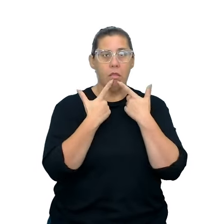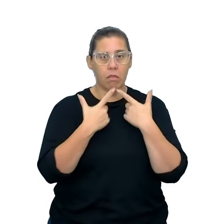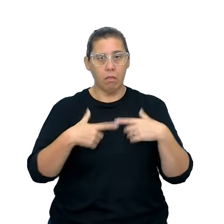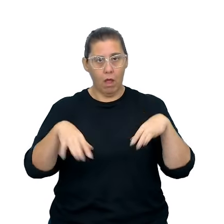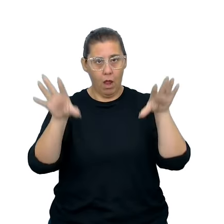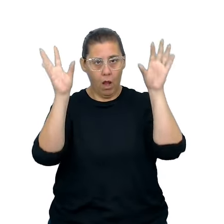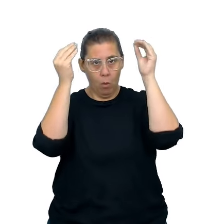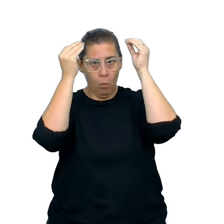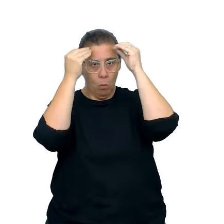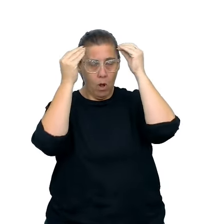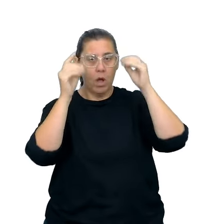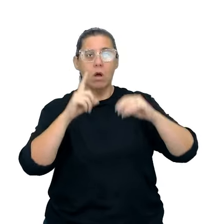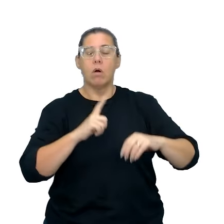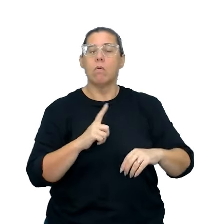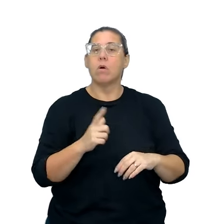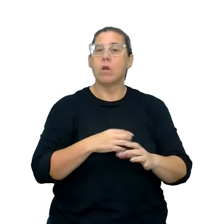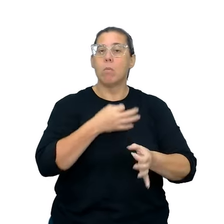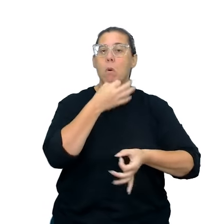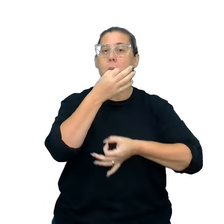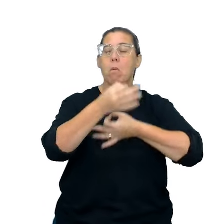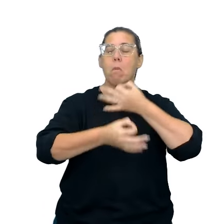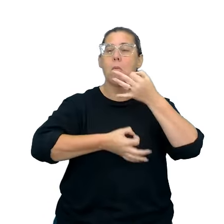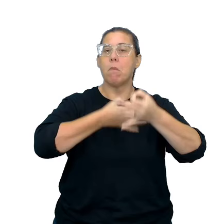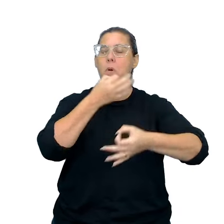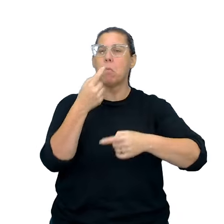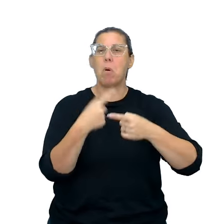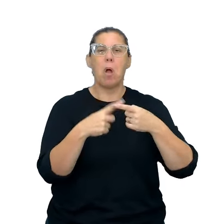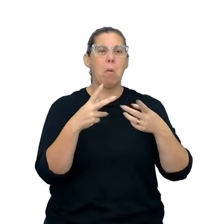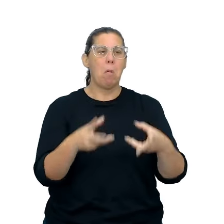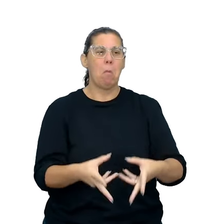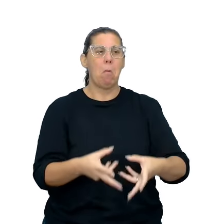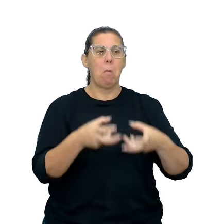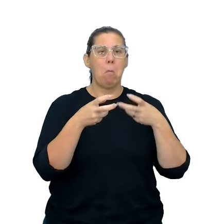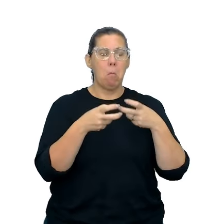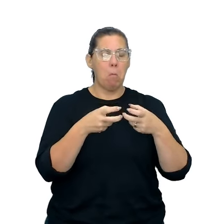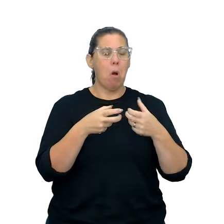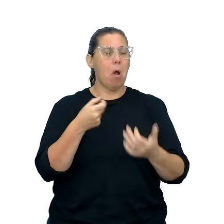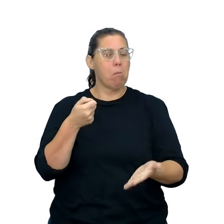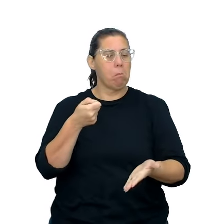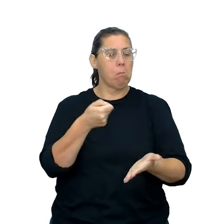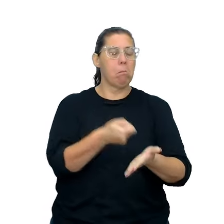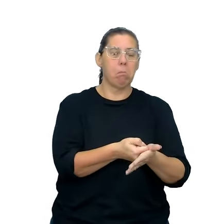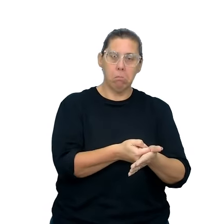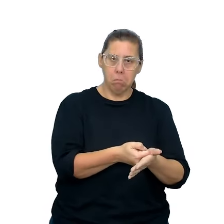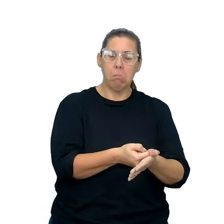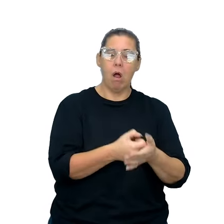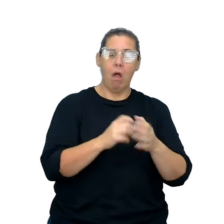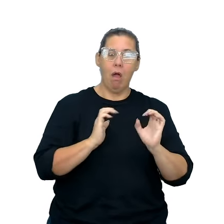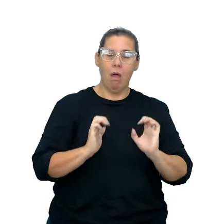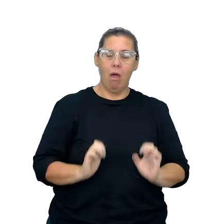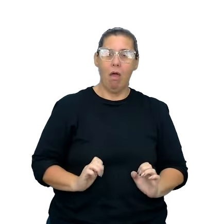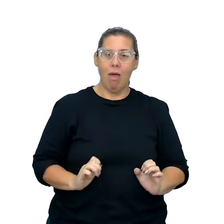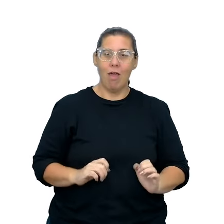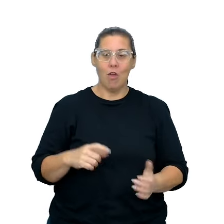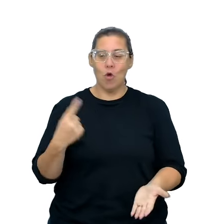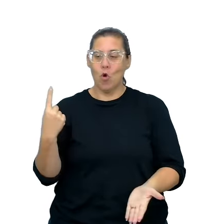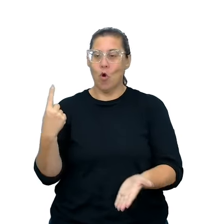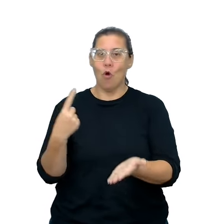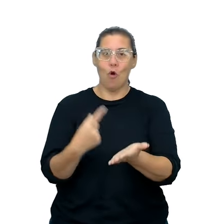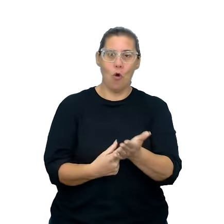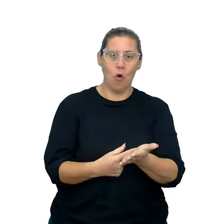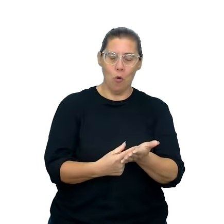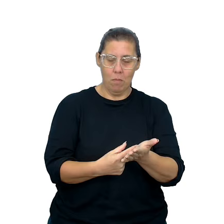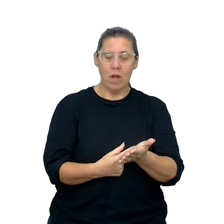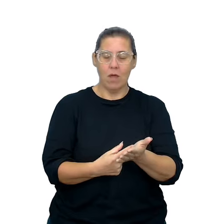dominante é a argumentação, porque visa a sustentação, refutação e a negociação